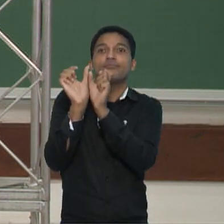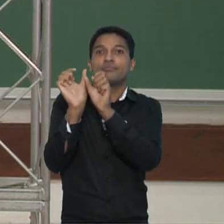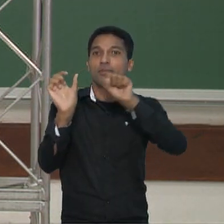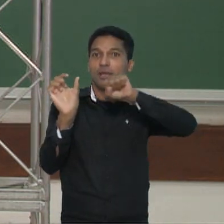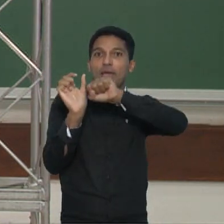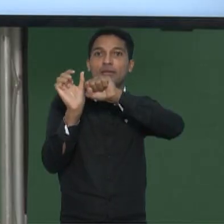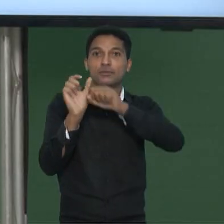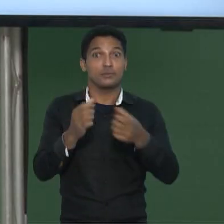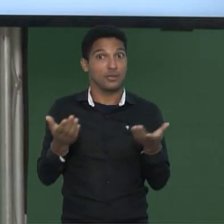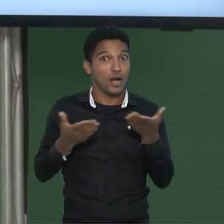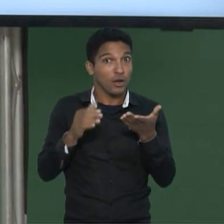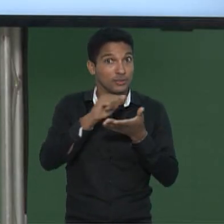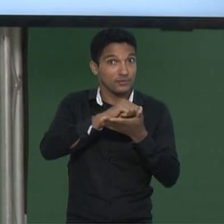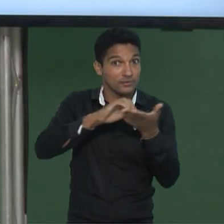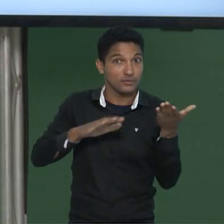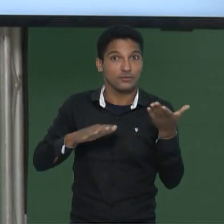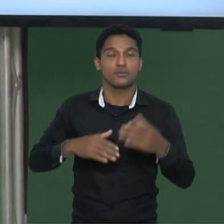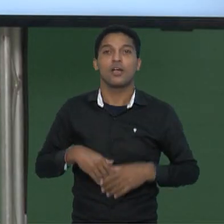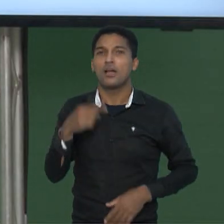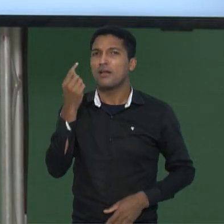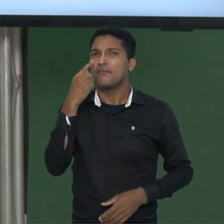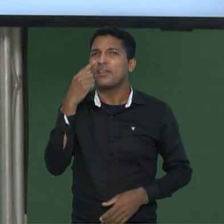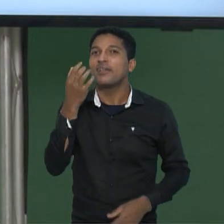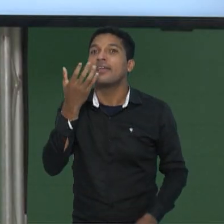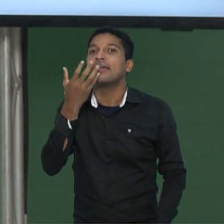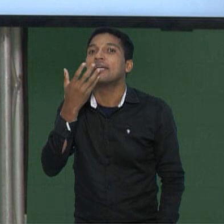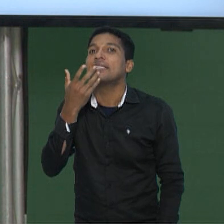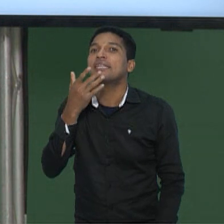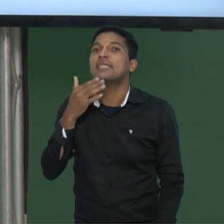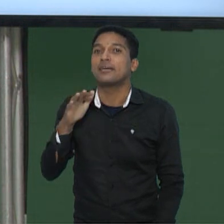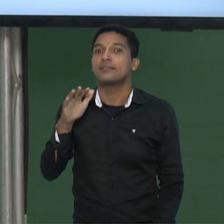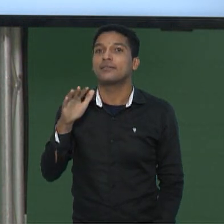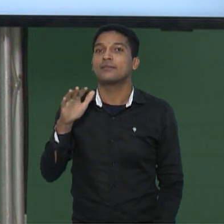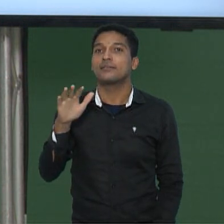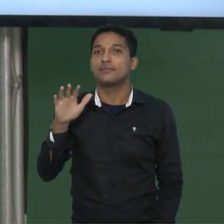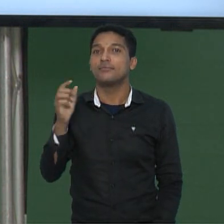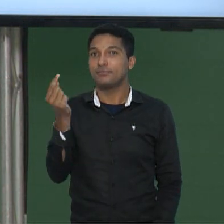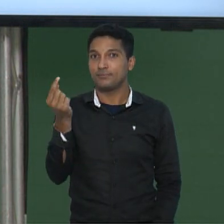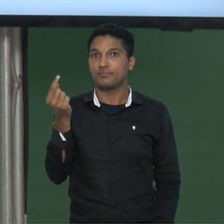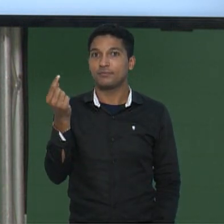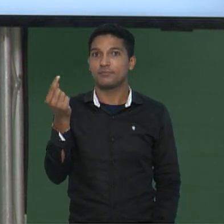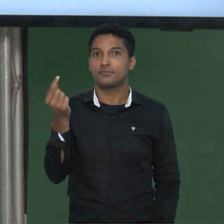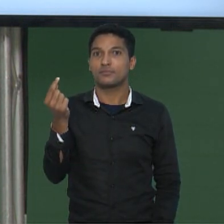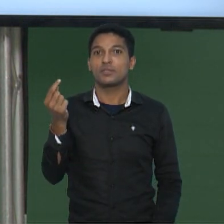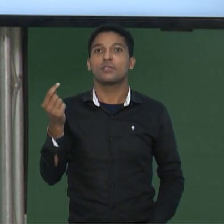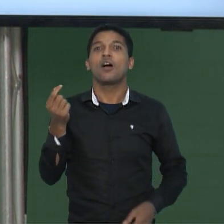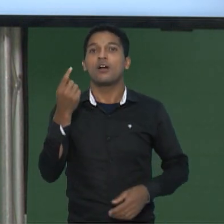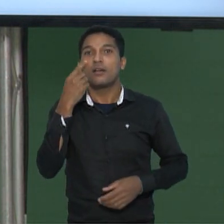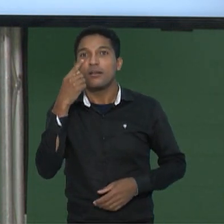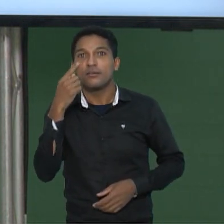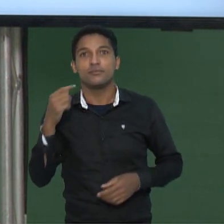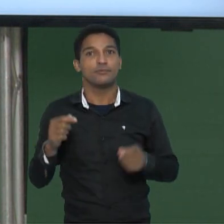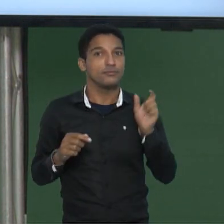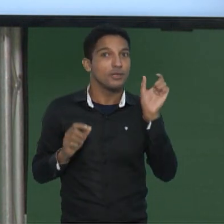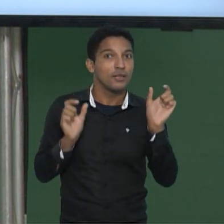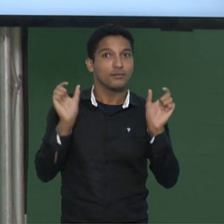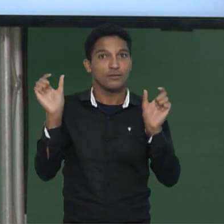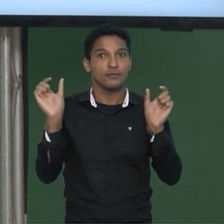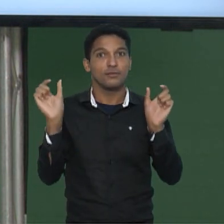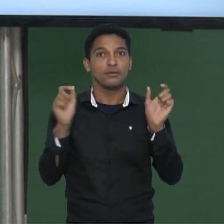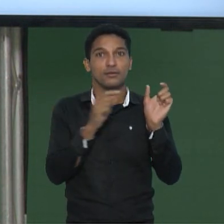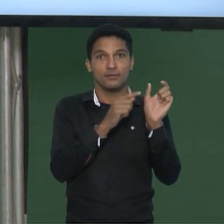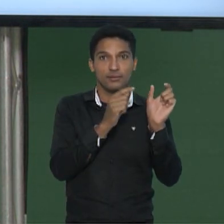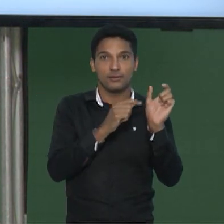só. Child, criança. É childs or children?